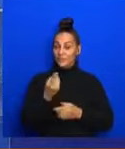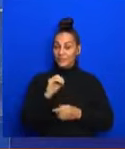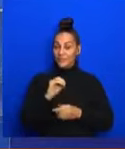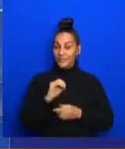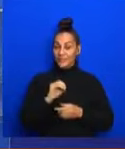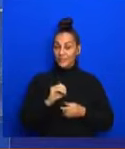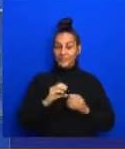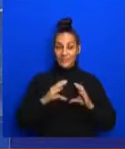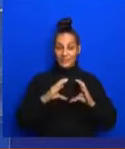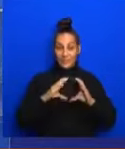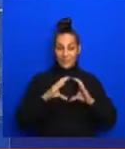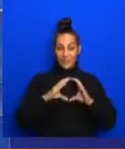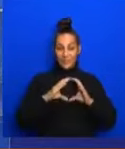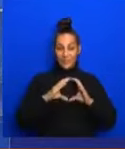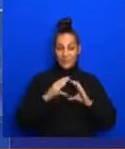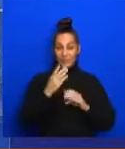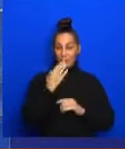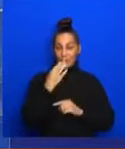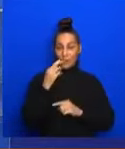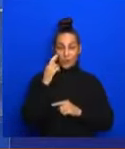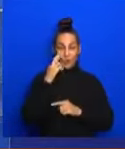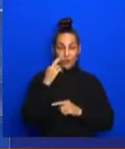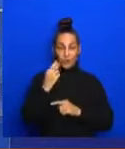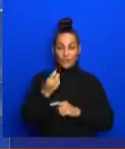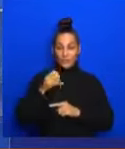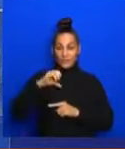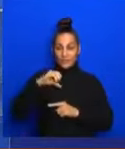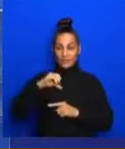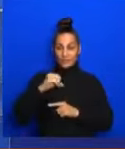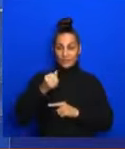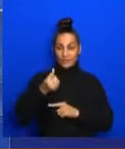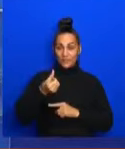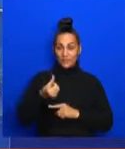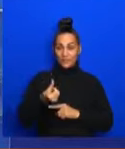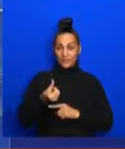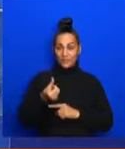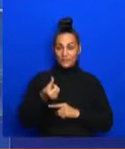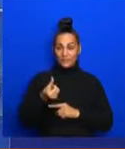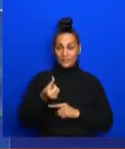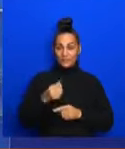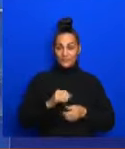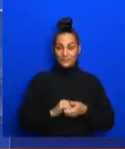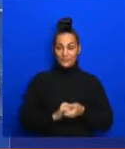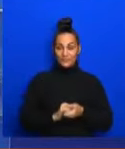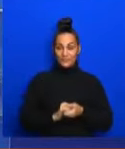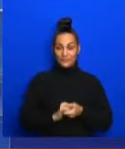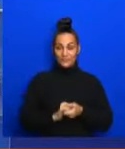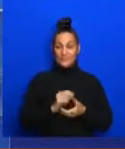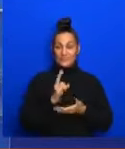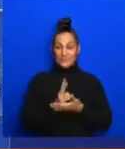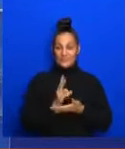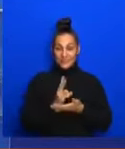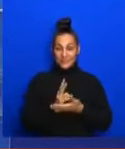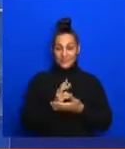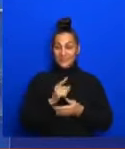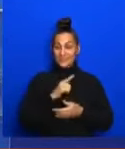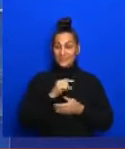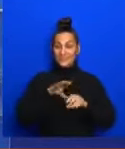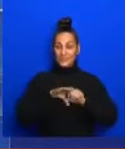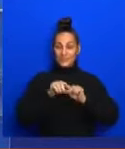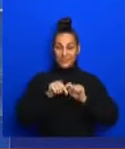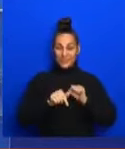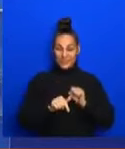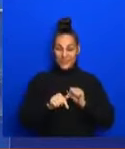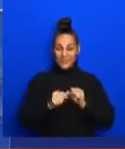10. Bola rosa 96. Rosa número 96. Na sequência tem